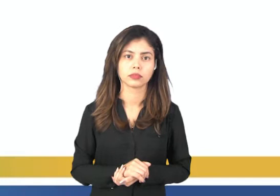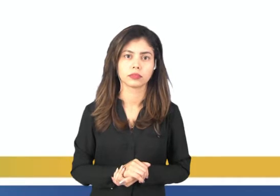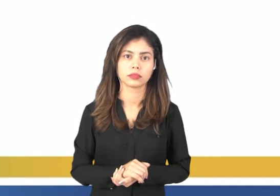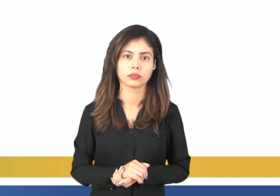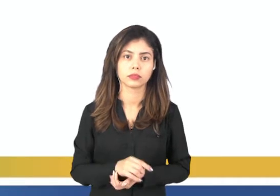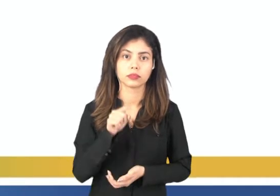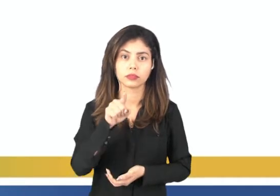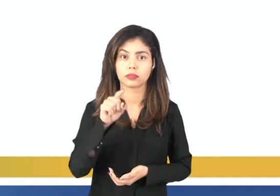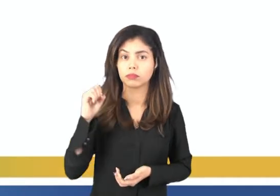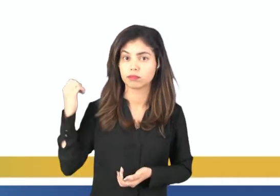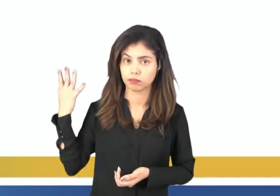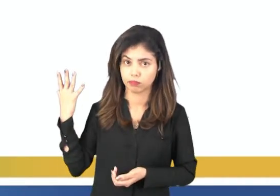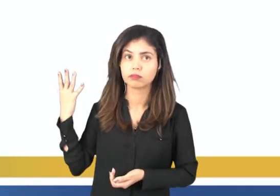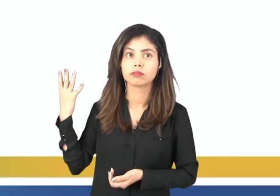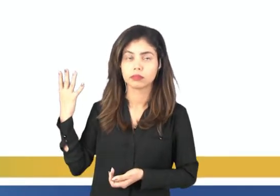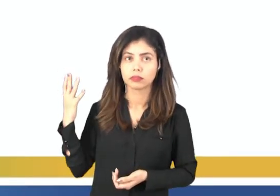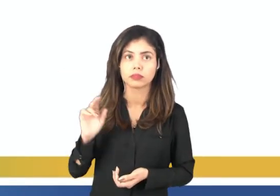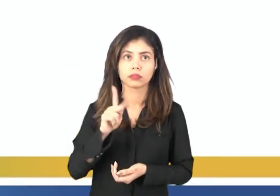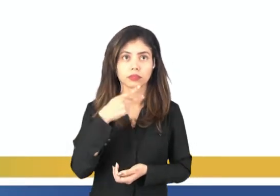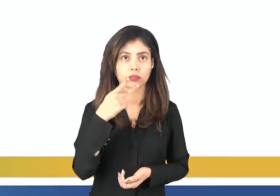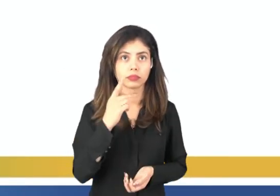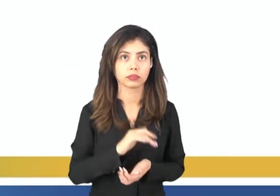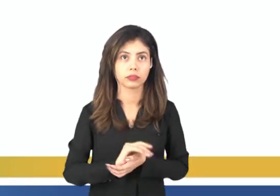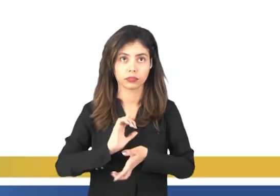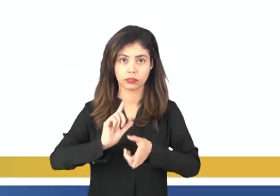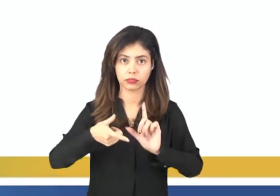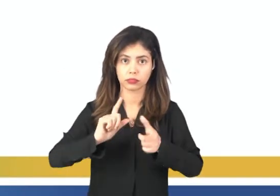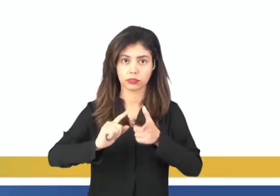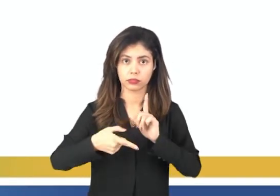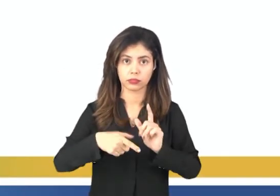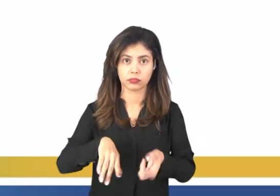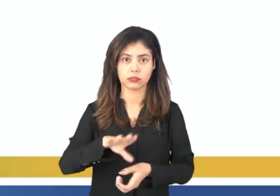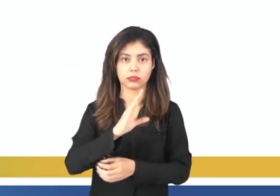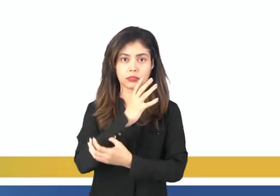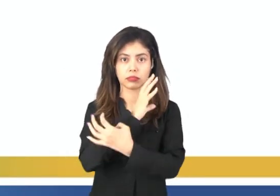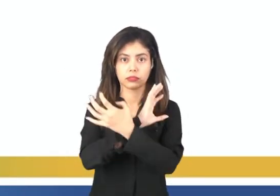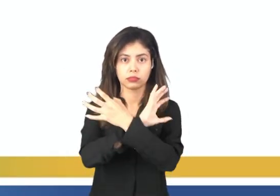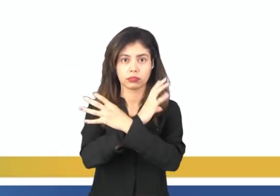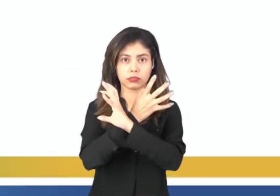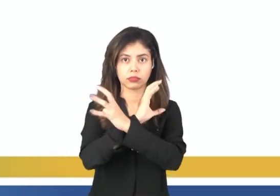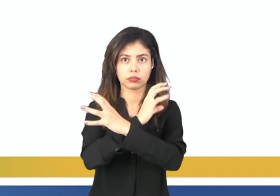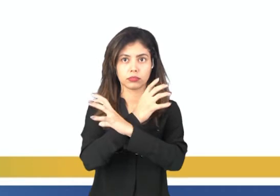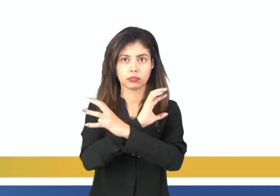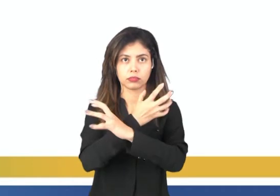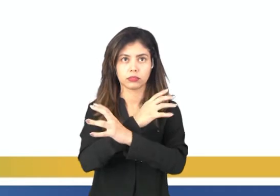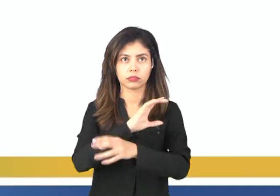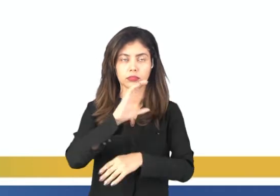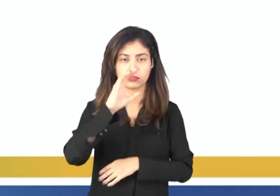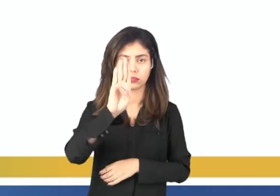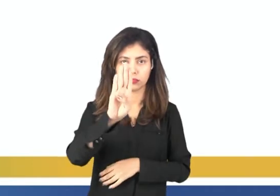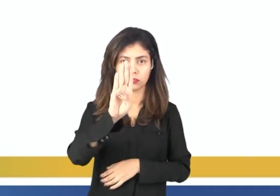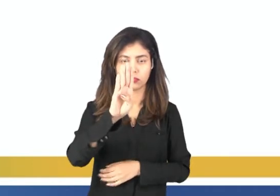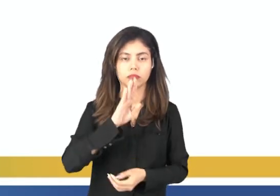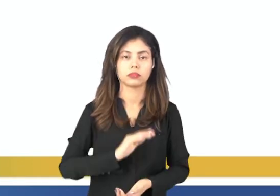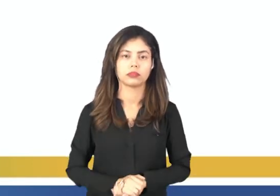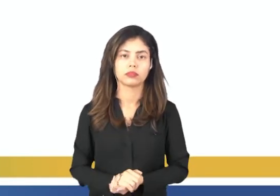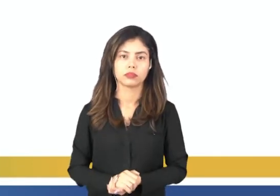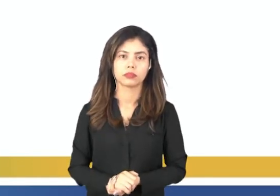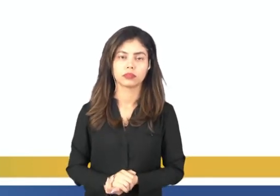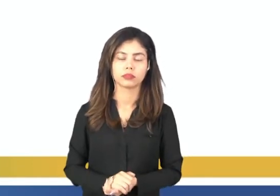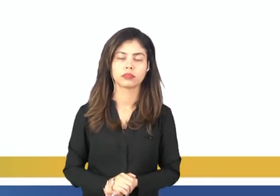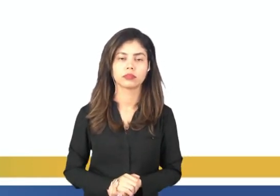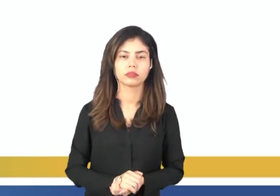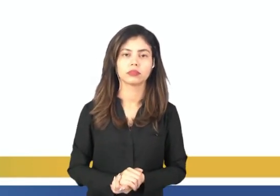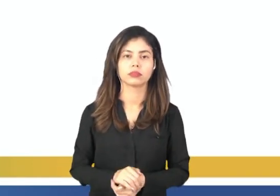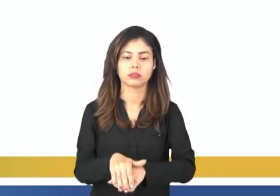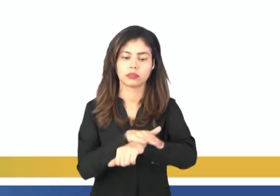e nesse caso aí nós estamos falando do tecido muscular estriado esquelético tá lembra que é